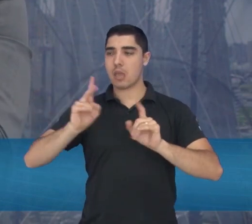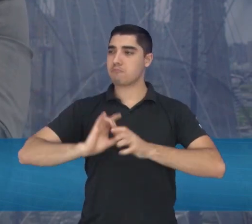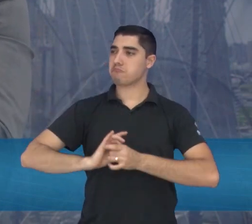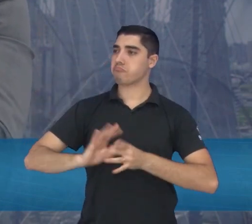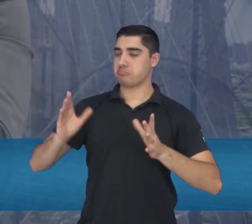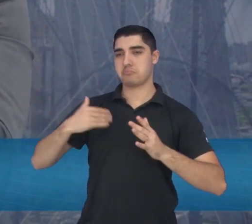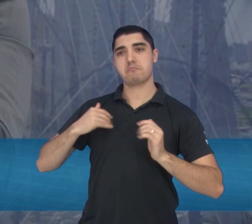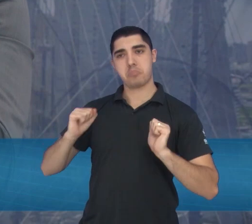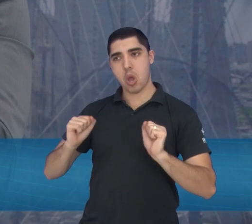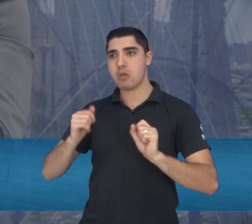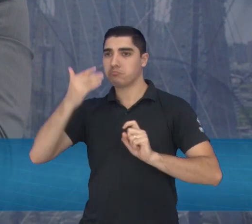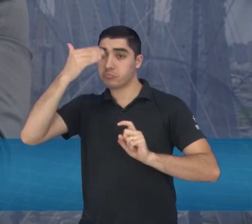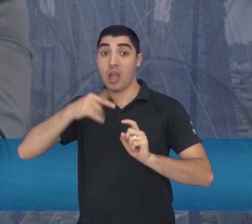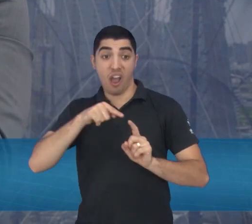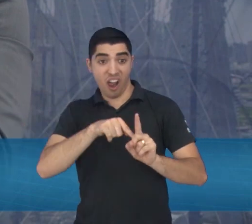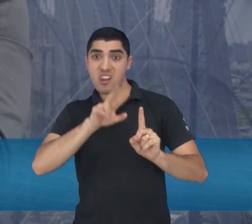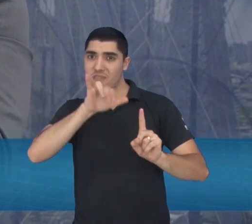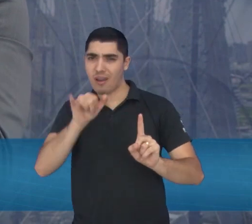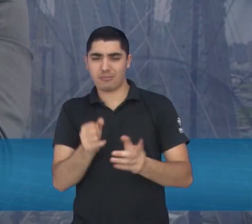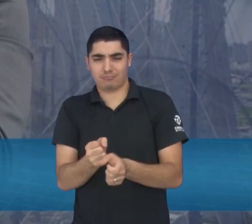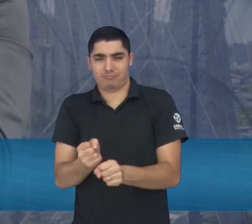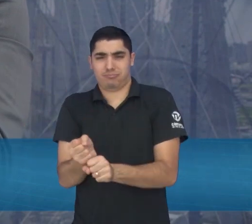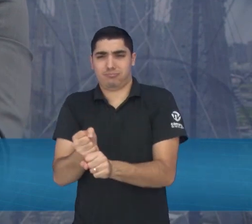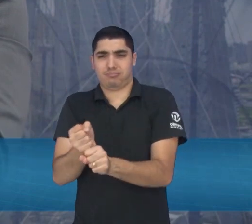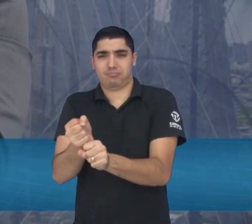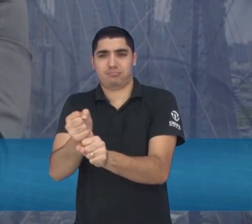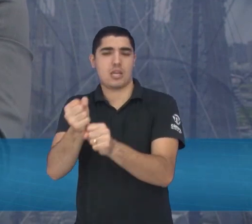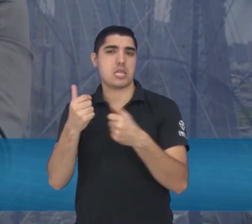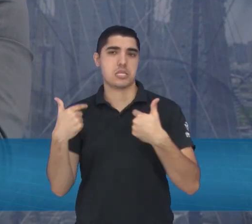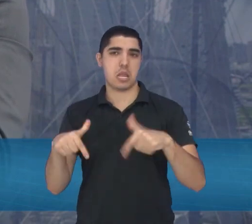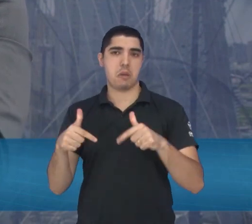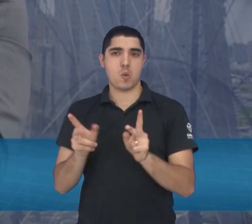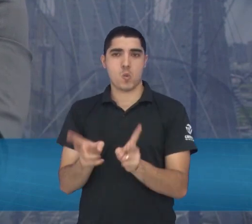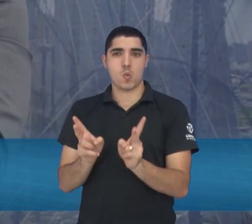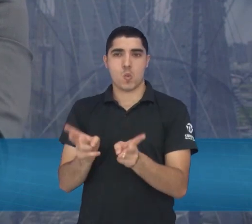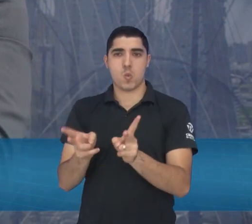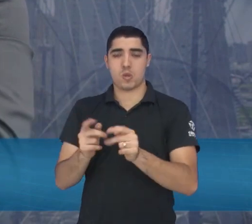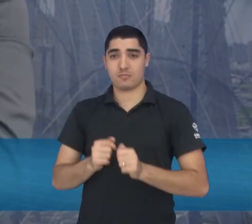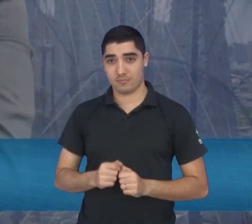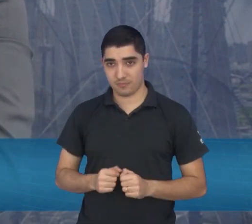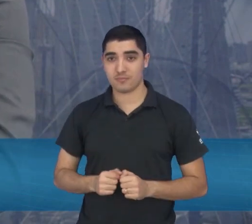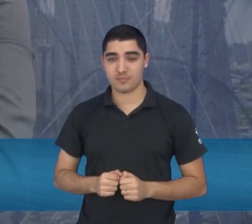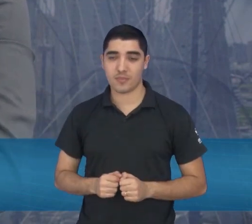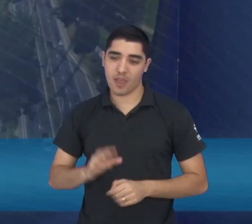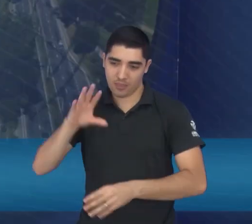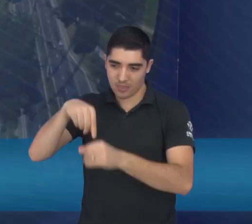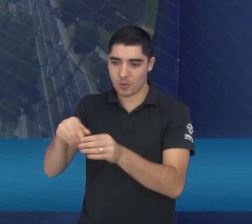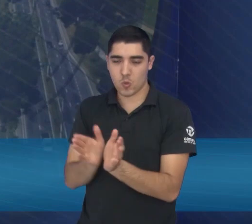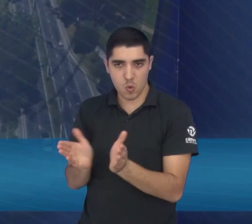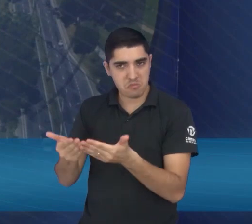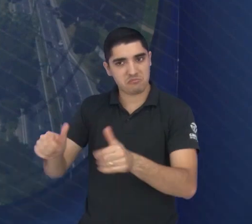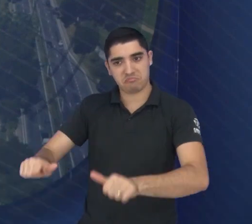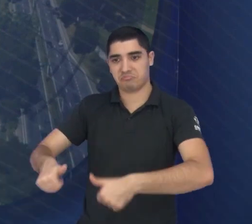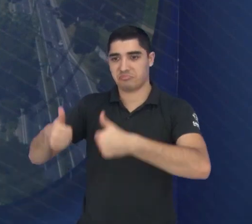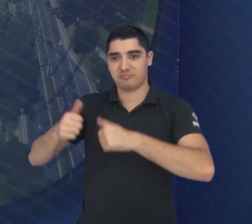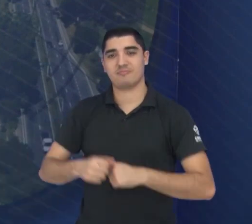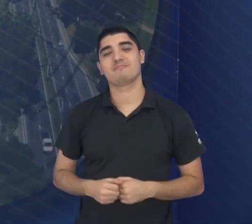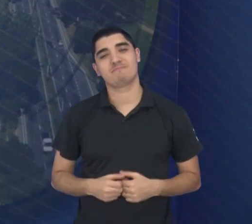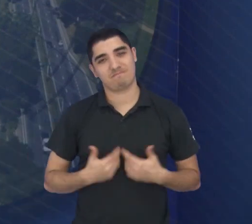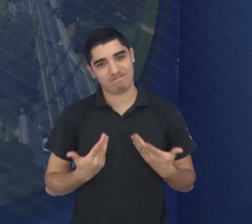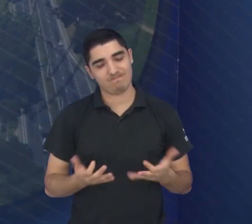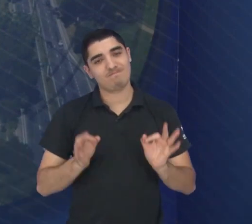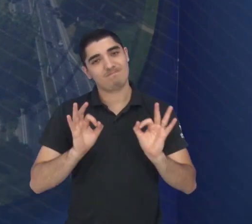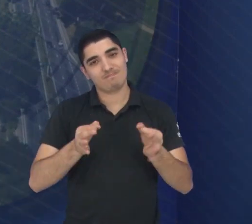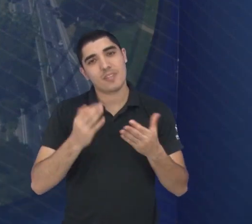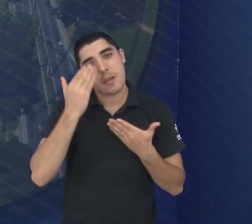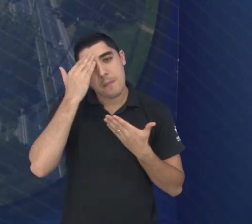seja longínqua, ele tenha uma prosperidade, um bom aceite social ali dentro daquele condomínio. É isso. Bom, quero